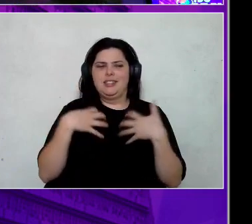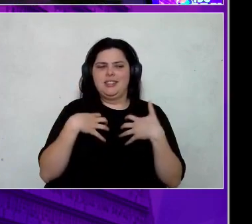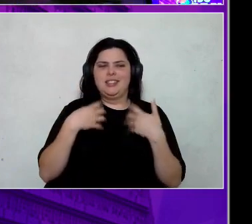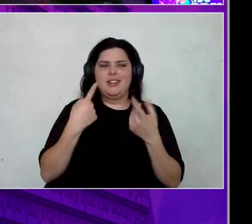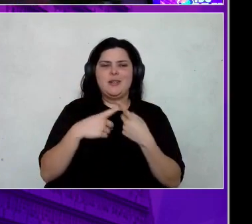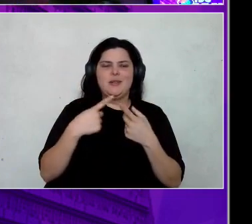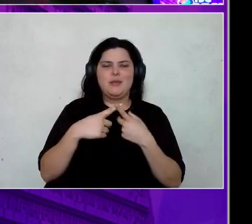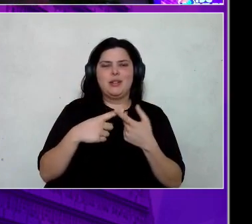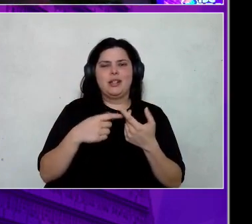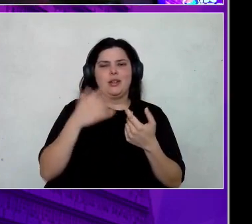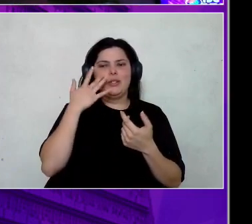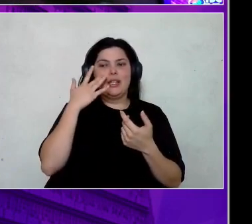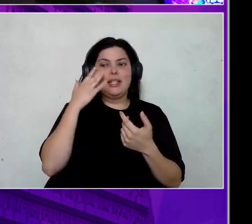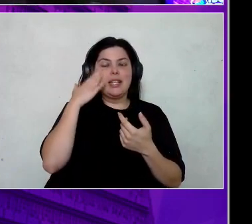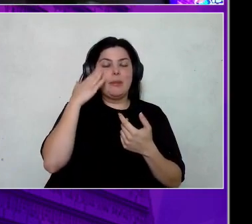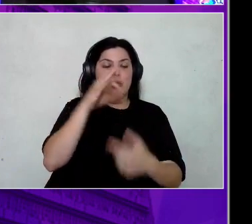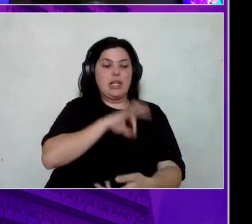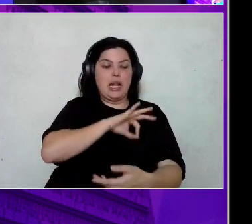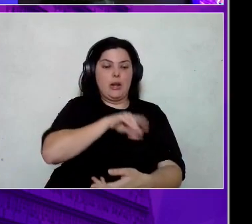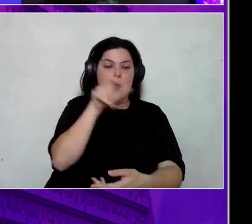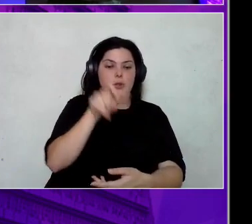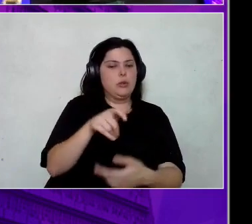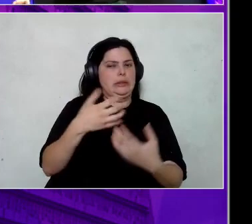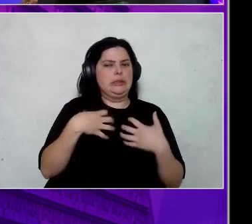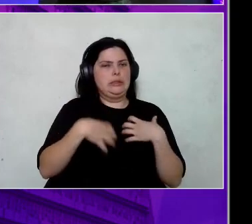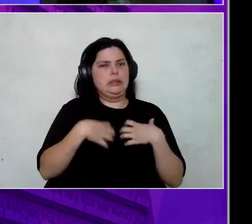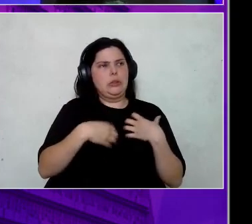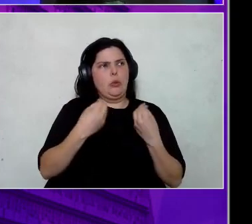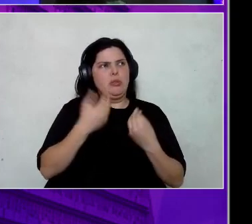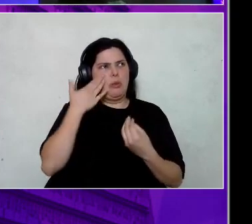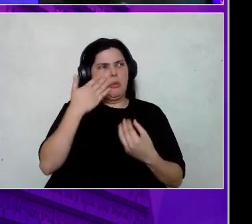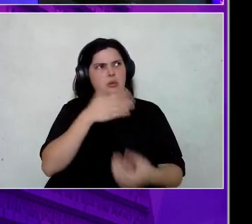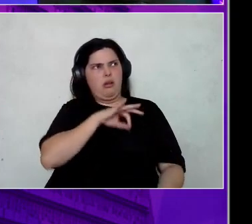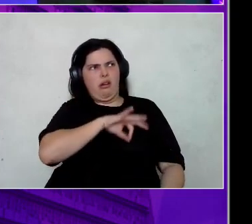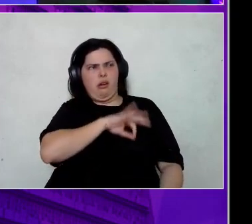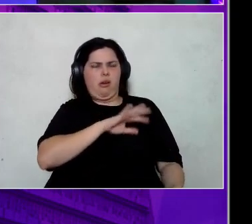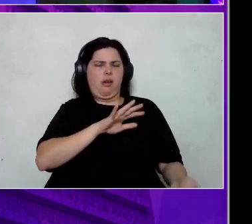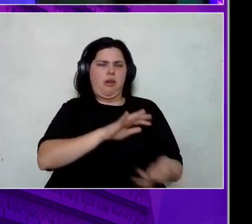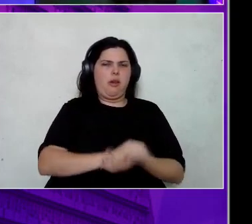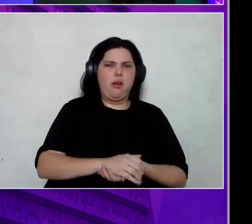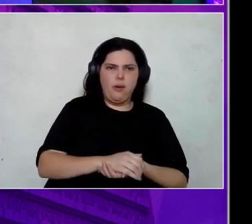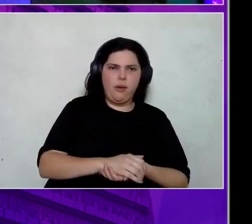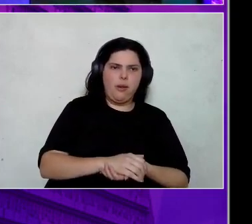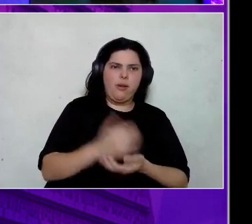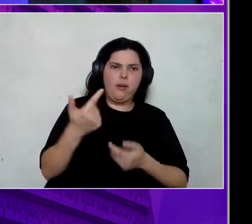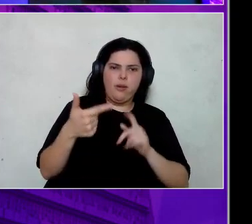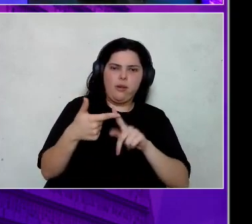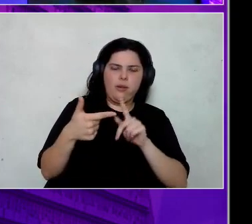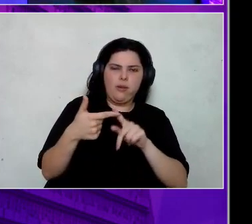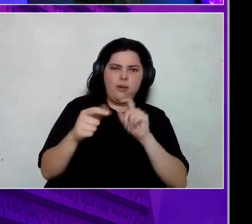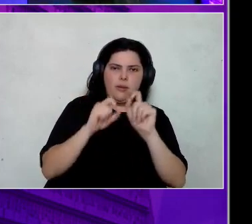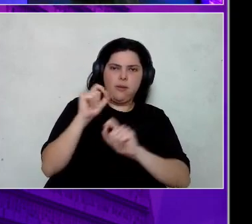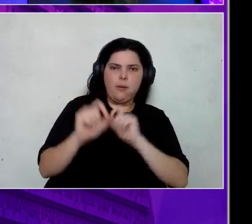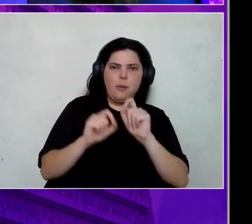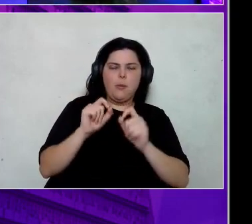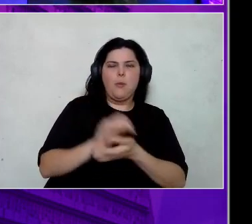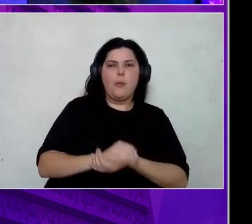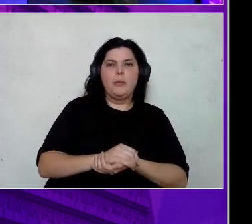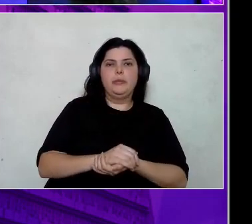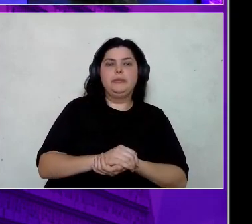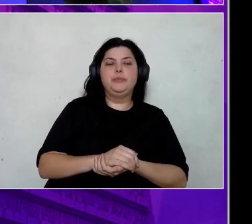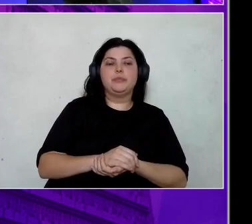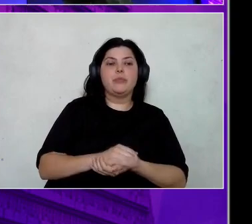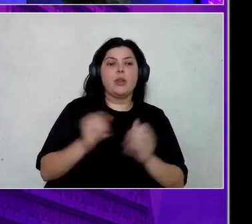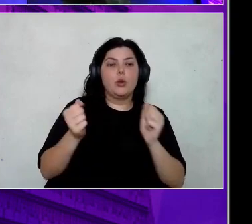saber o salário do cara, então ele pode ficar, pô, o cara vai saber meu salário. Outra coisa é tipo, você estava ali com um cara,